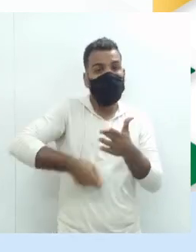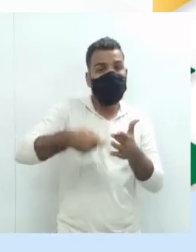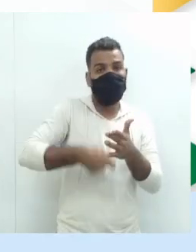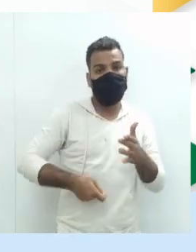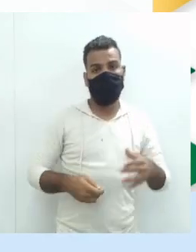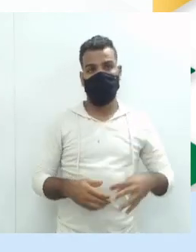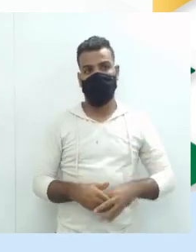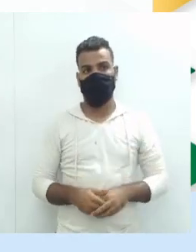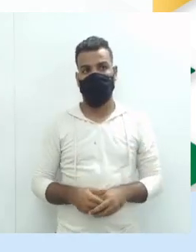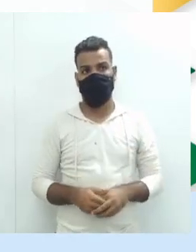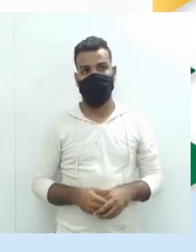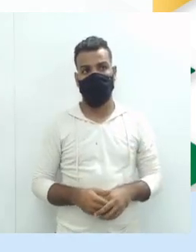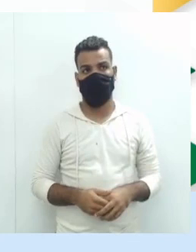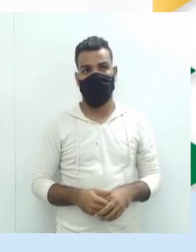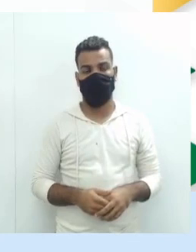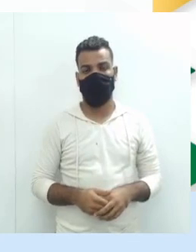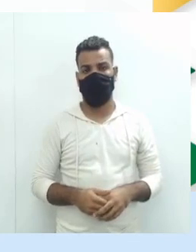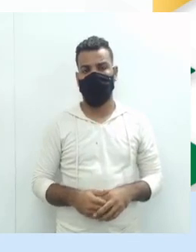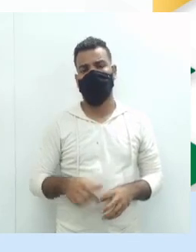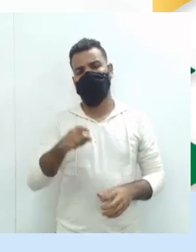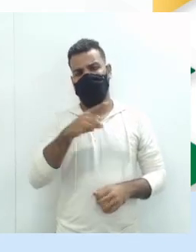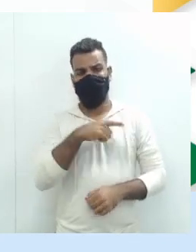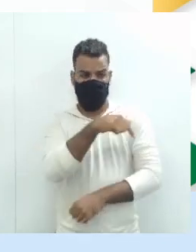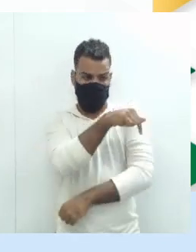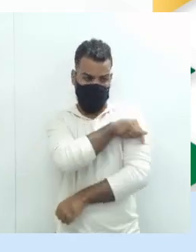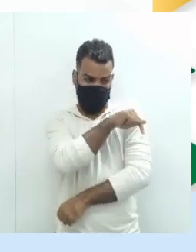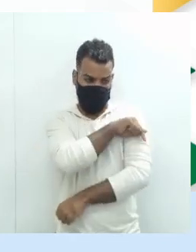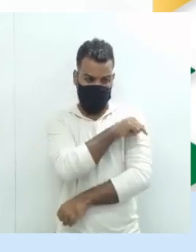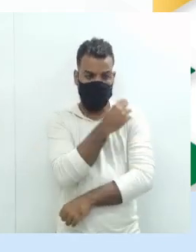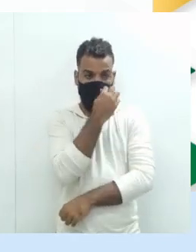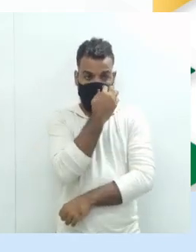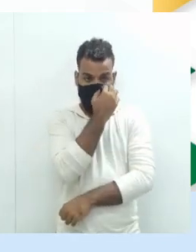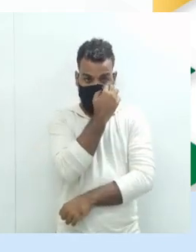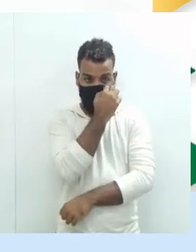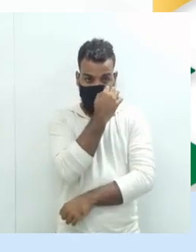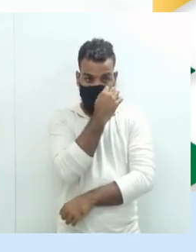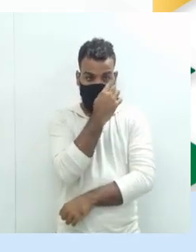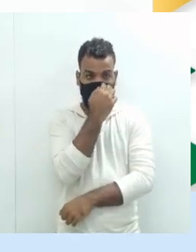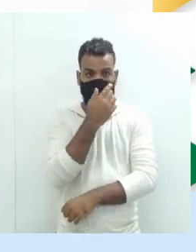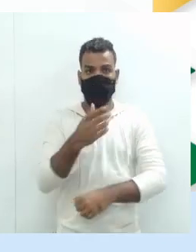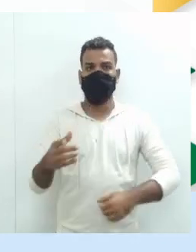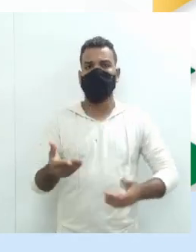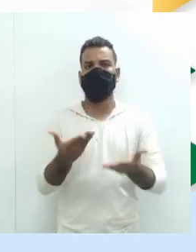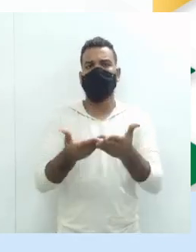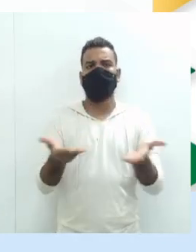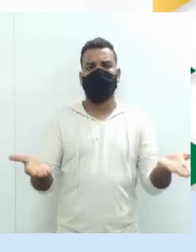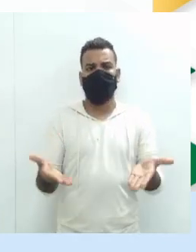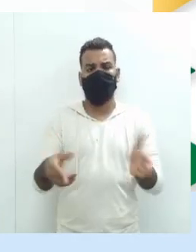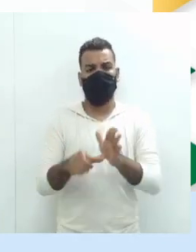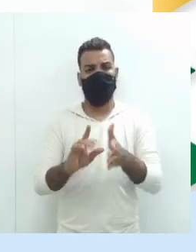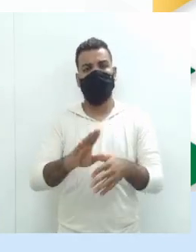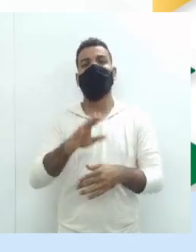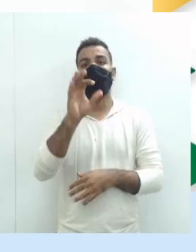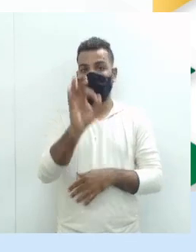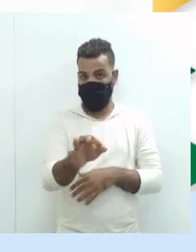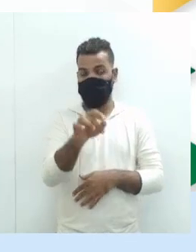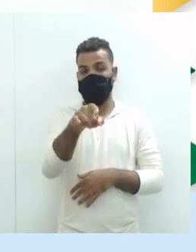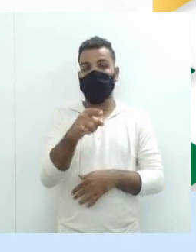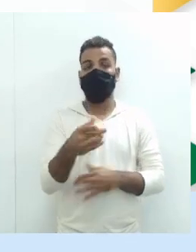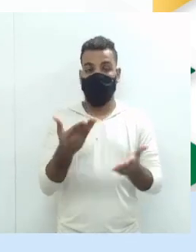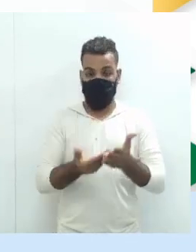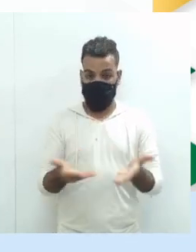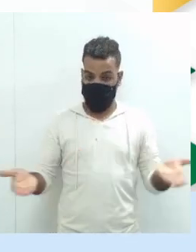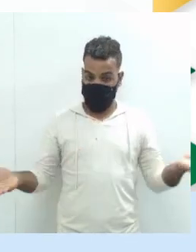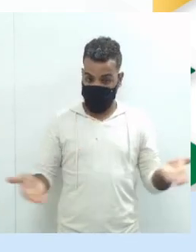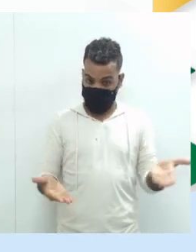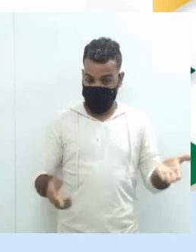fica esse pensamento para você, estudando do 7º ano, antes da gente iniciar a aula de hoje, certo? E para iniciar a aula de